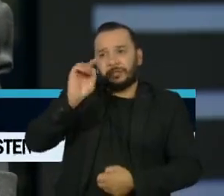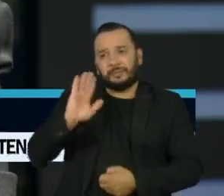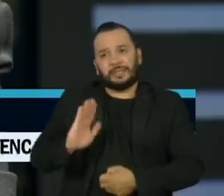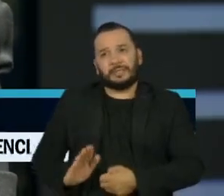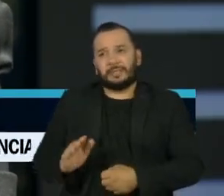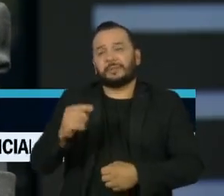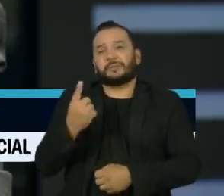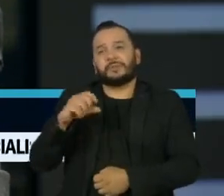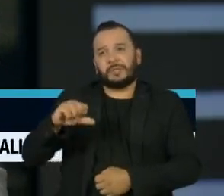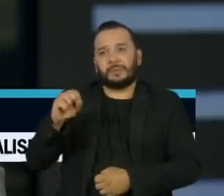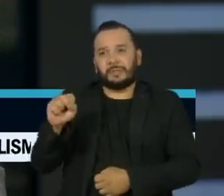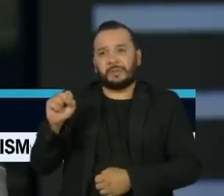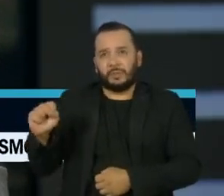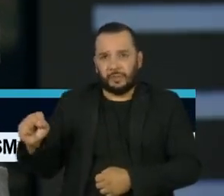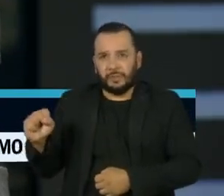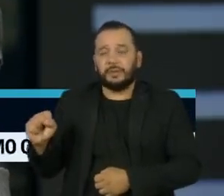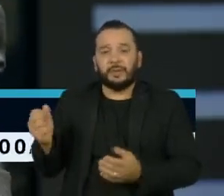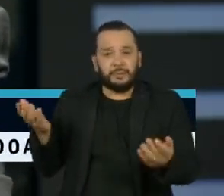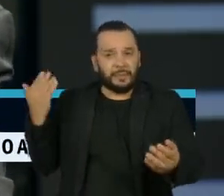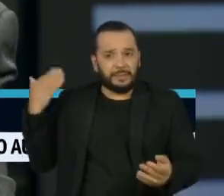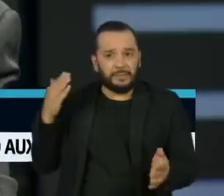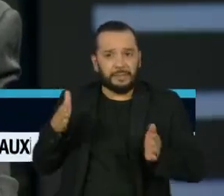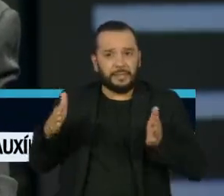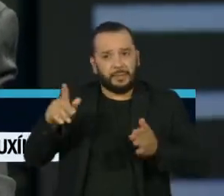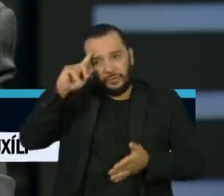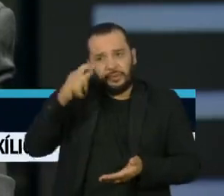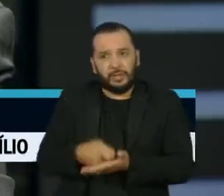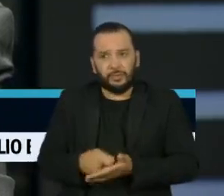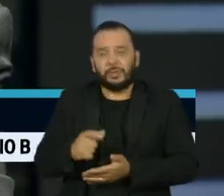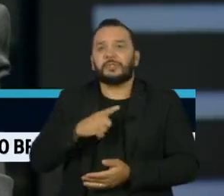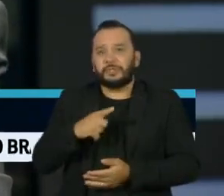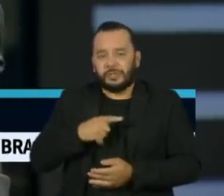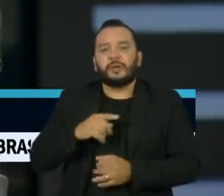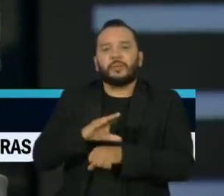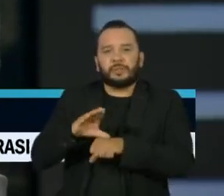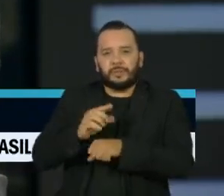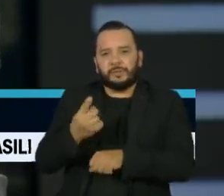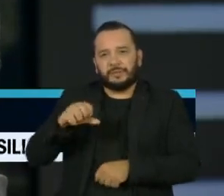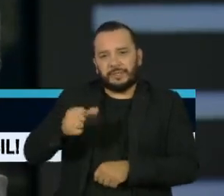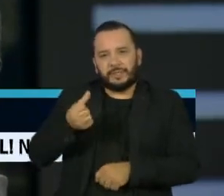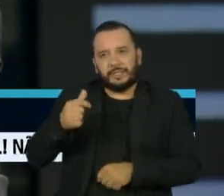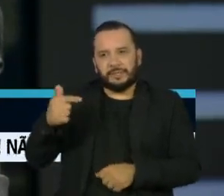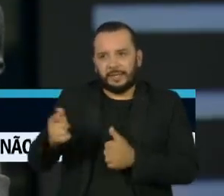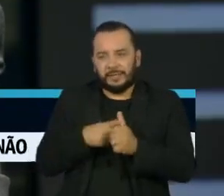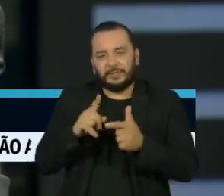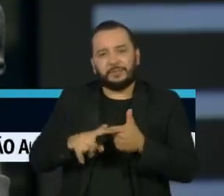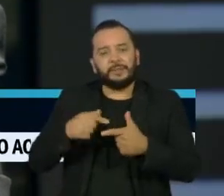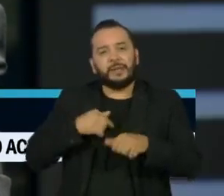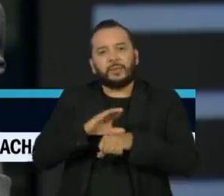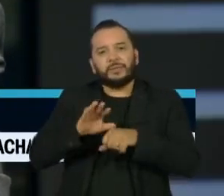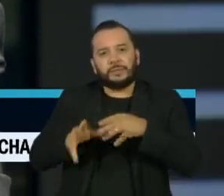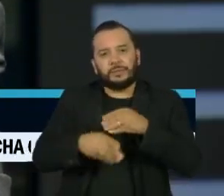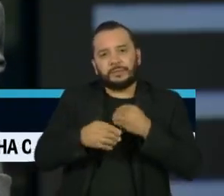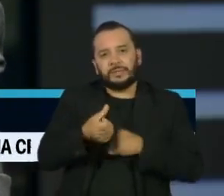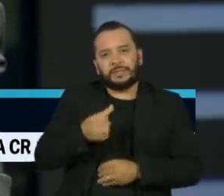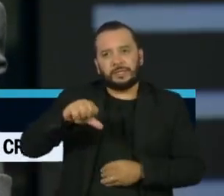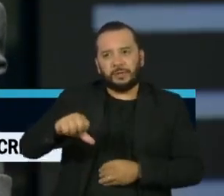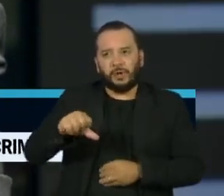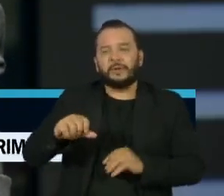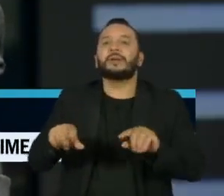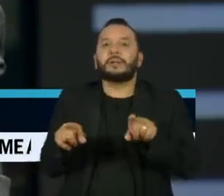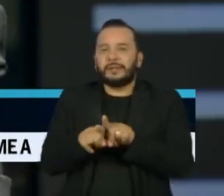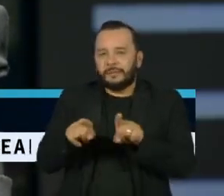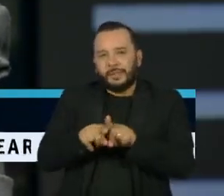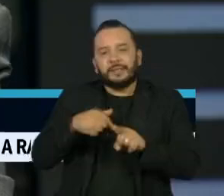Constituição de 1988. Durante a ditadura militar, tinha a Constituição de 67, depois a emenda constitucional número 1 de 69, e